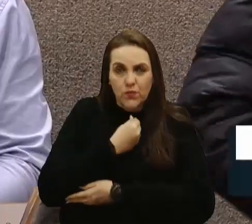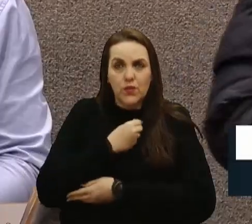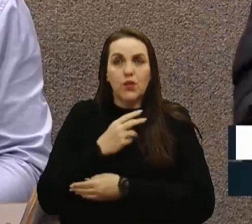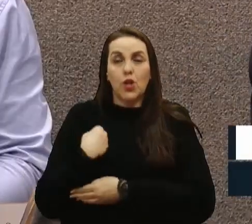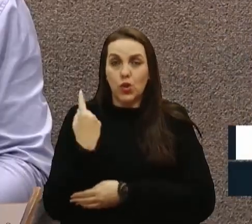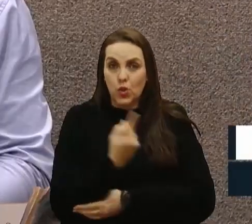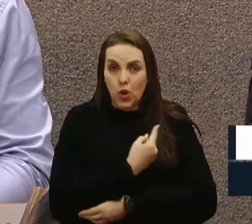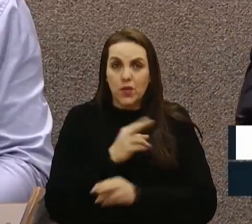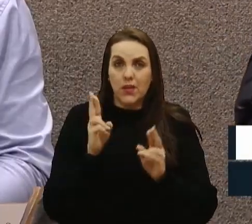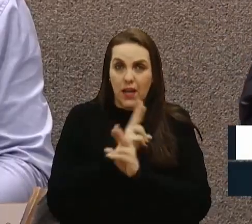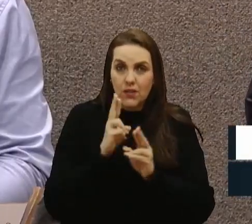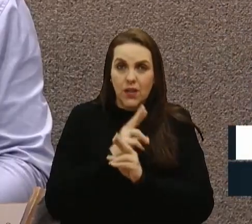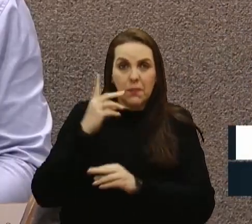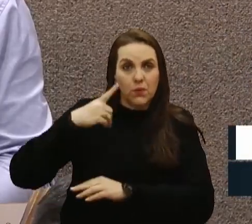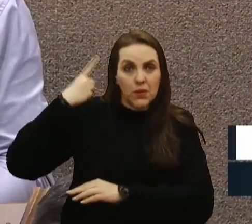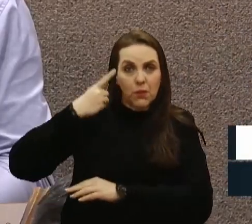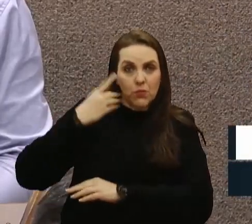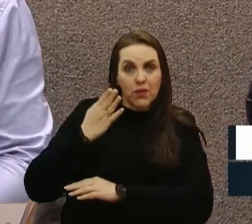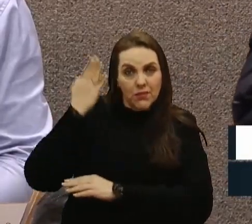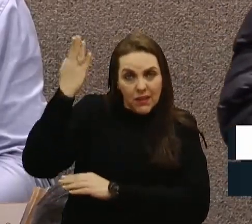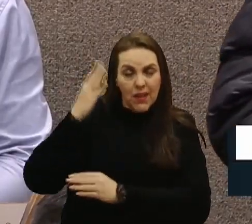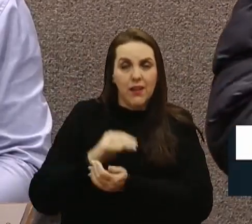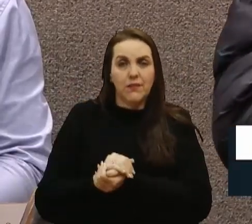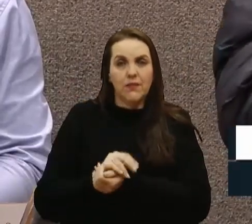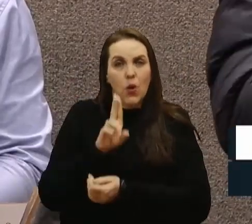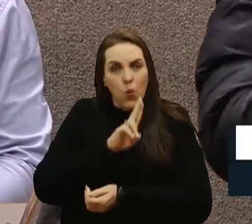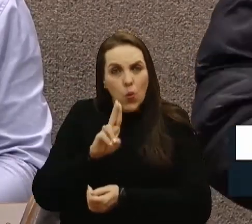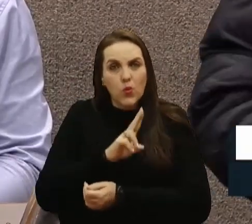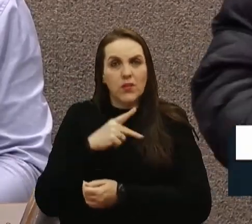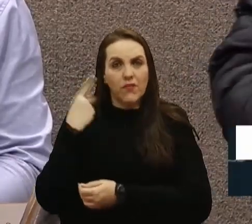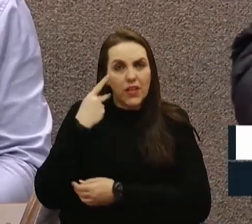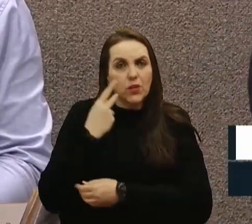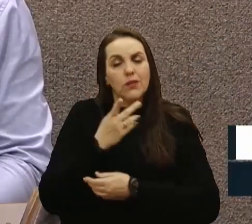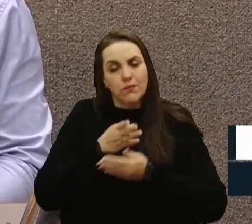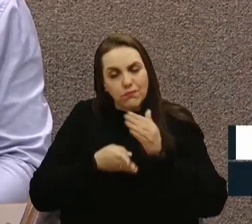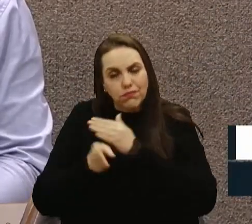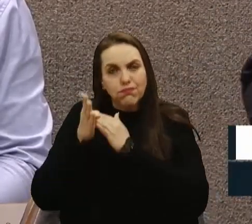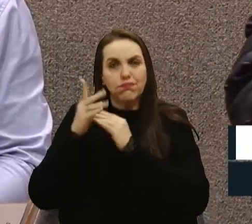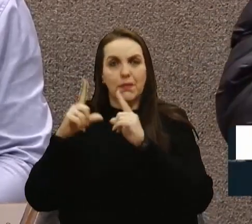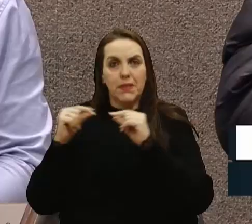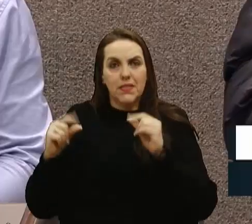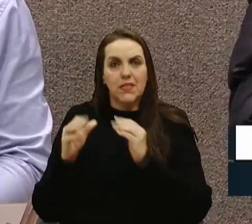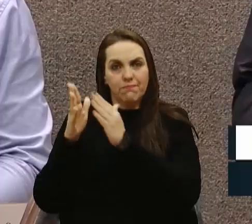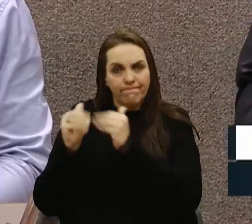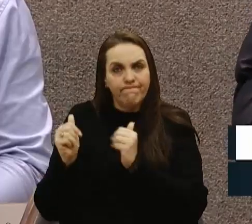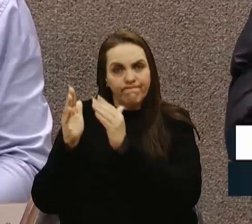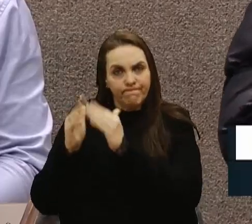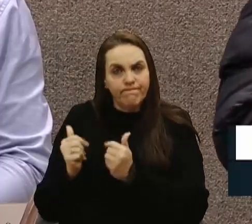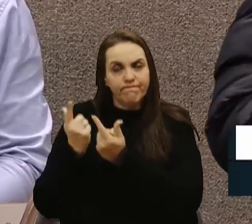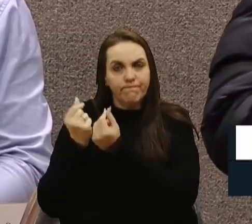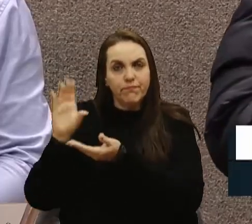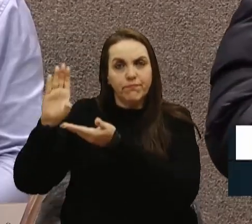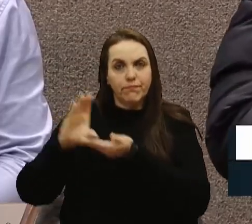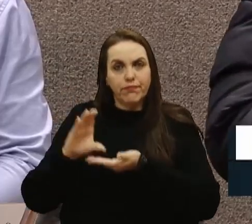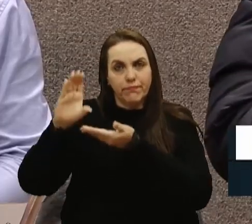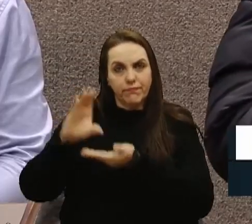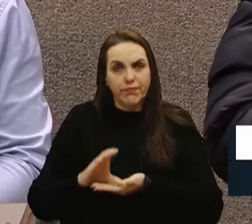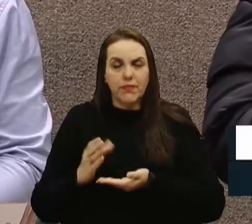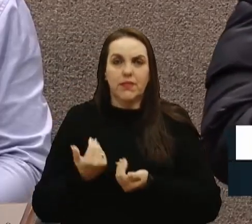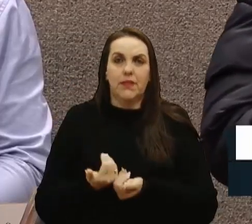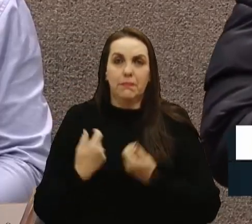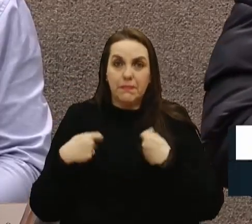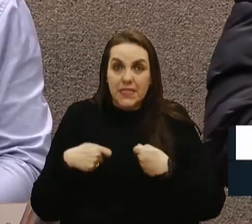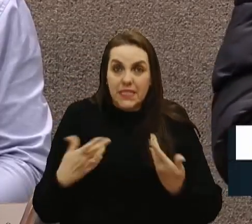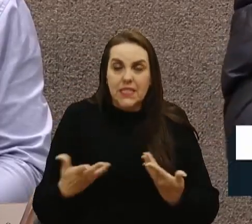deputados, use os vereadores, mas nós precisamos, secretários, que busquem recursos, porque não dá para o